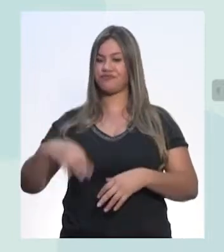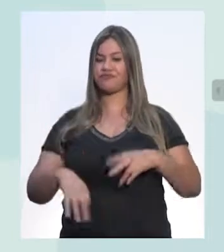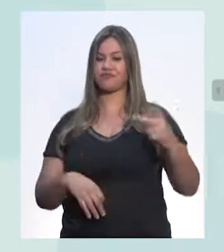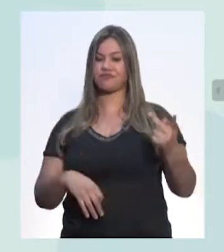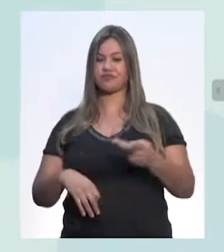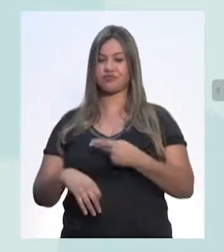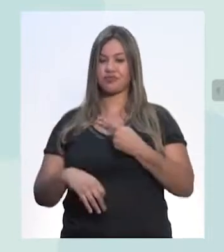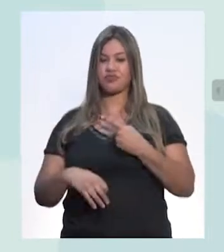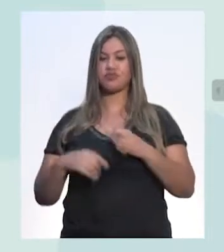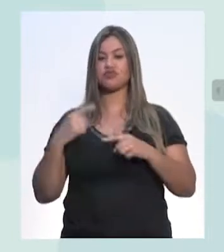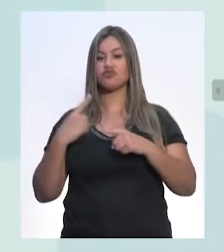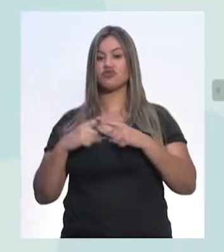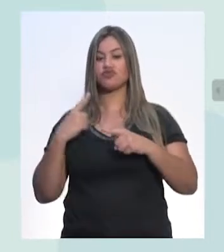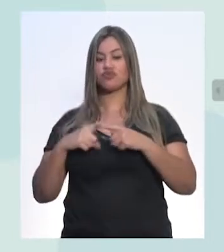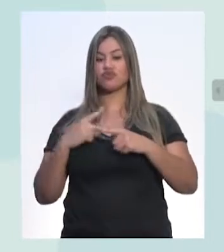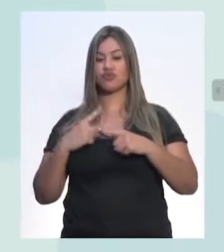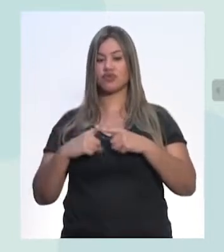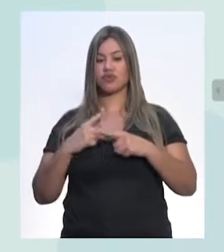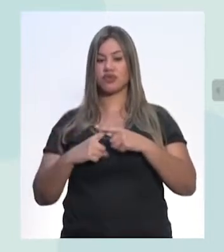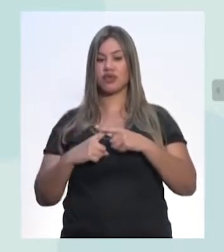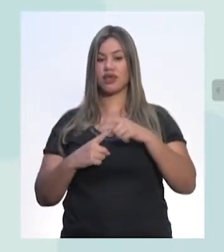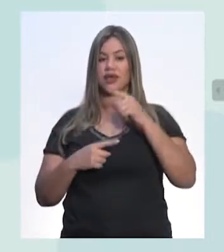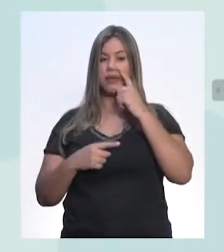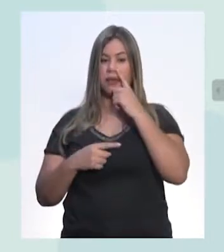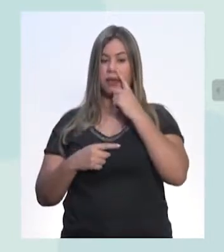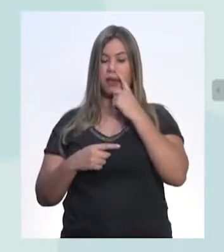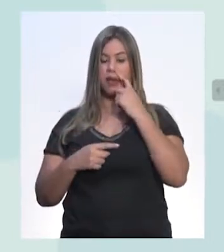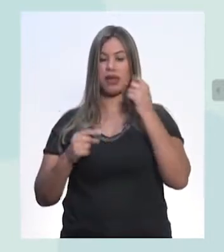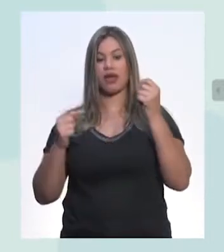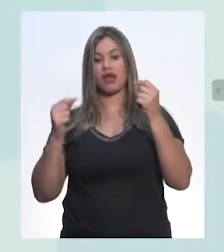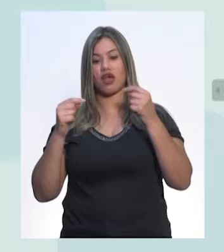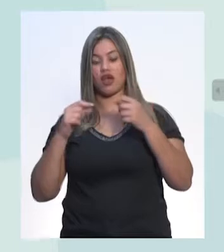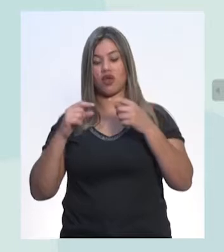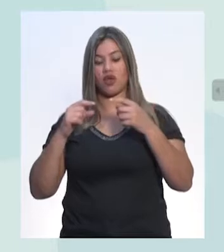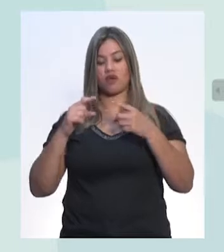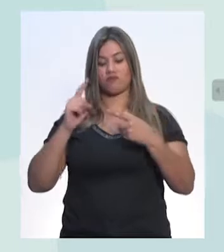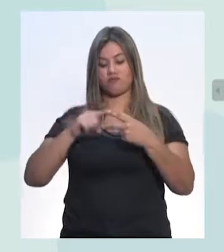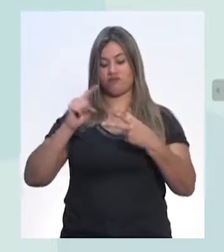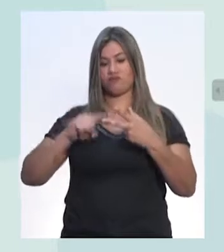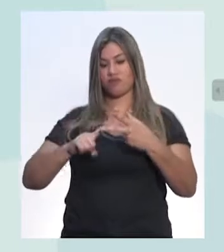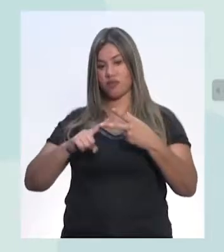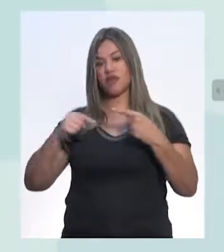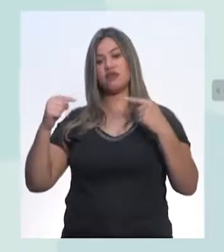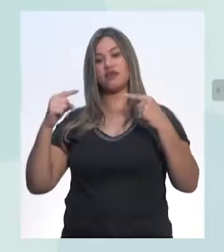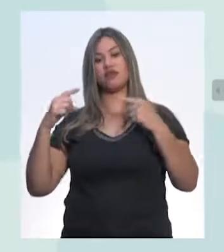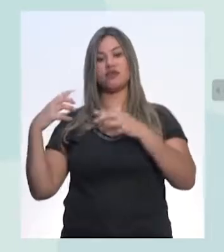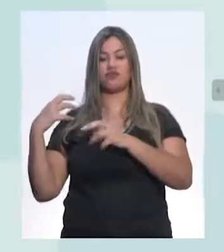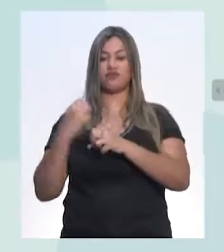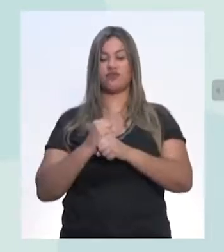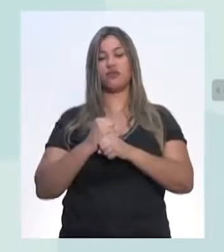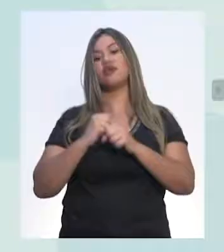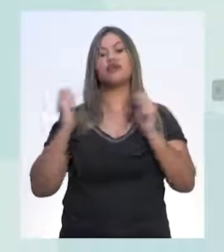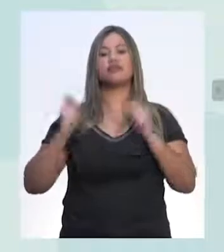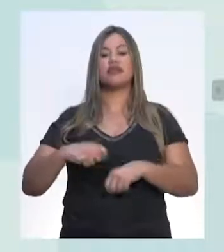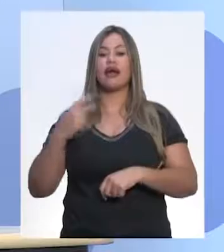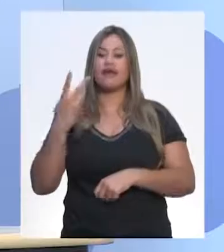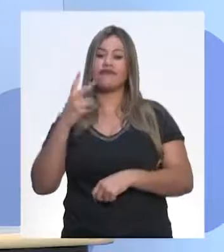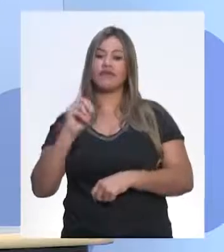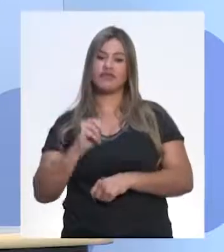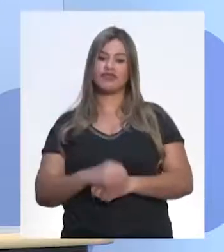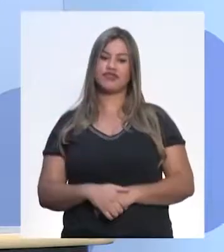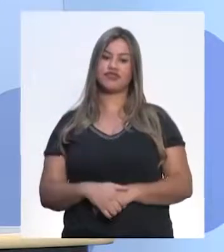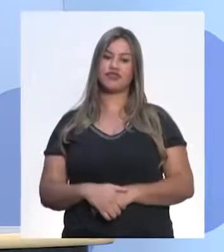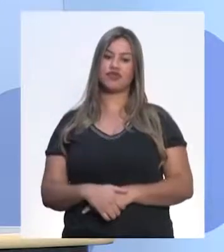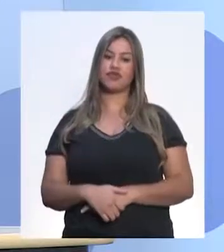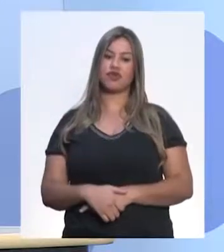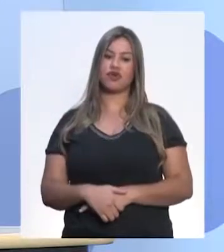não, porque são eles que vão chegar a 20 tentativas, vamos colocar assim? E só tem essas duas